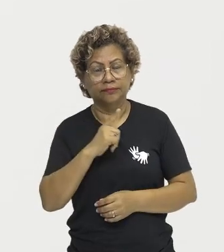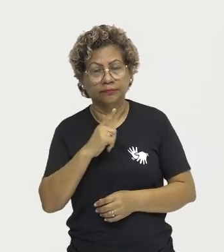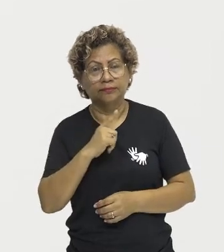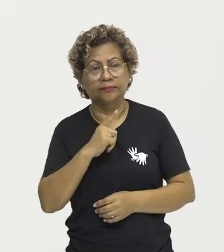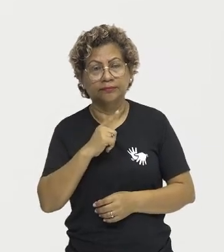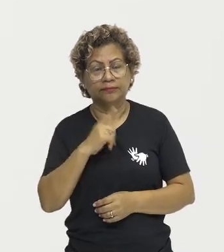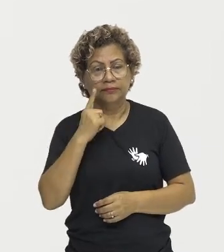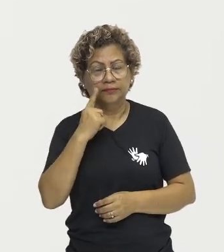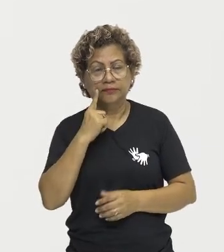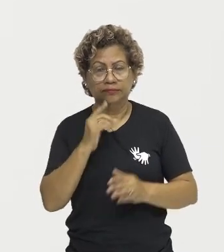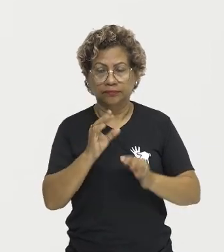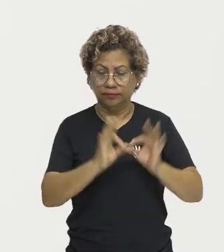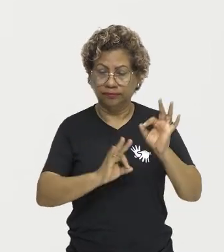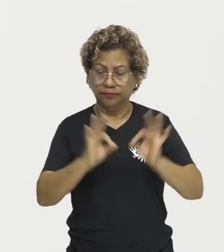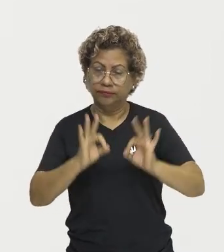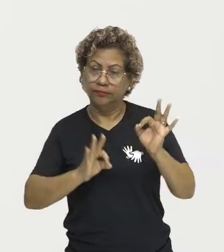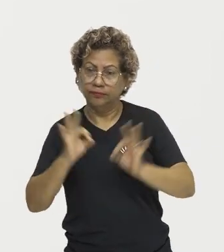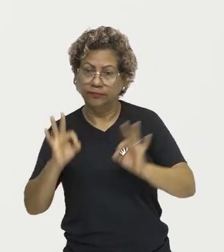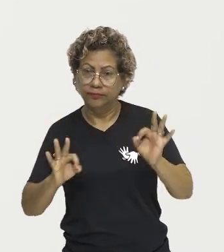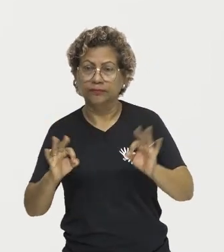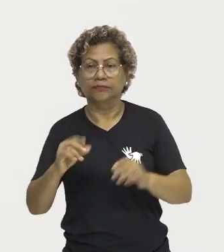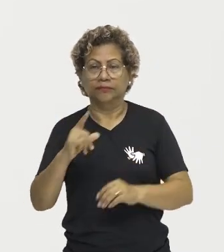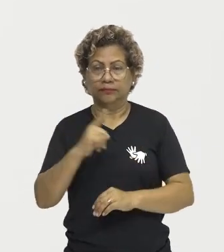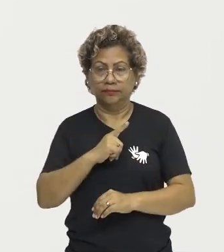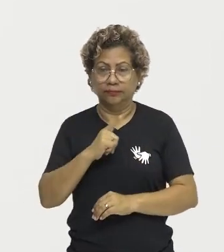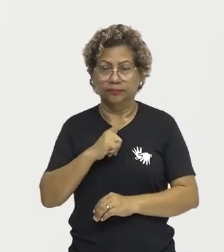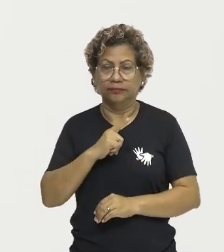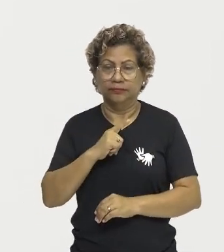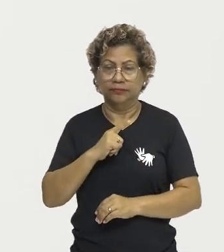43,8T. E multiplicando dá menos